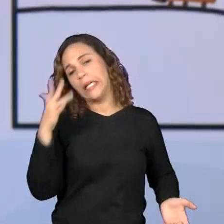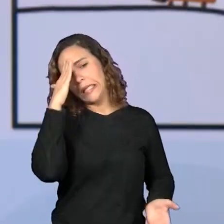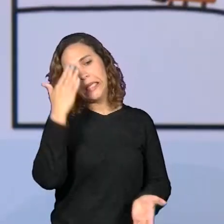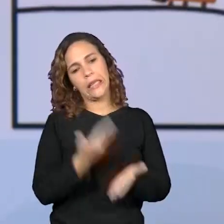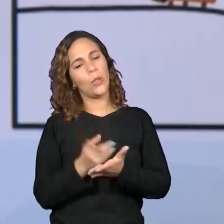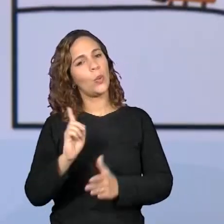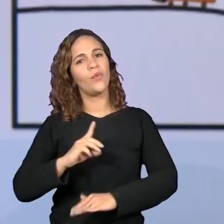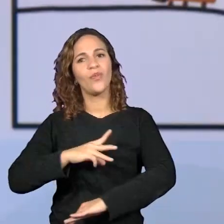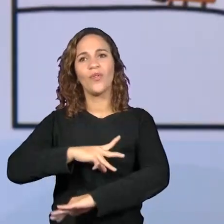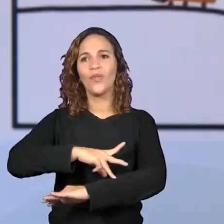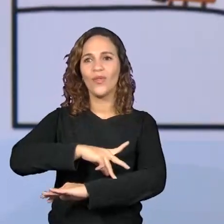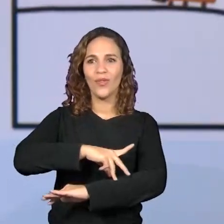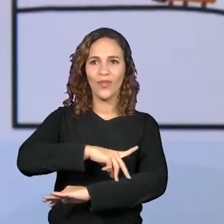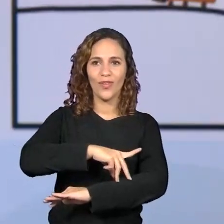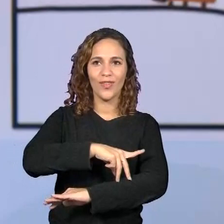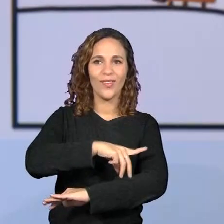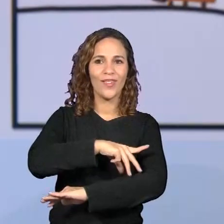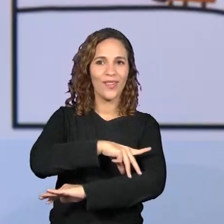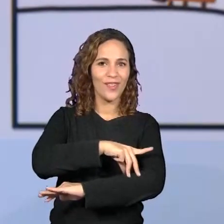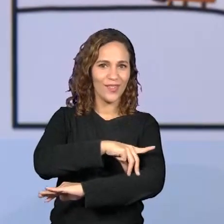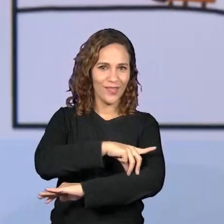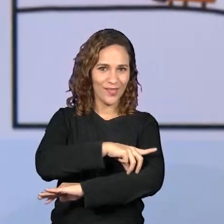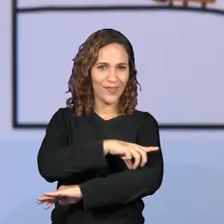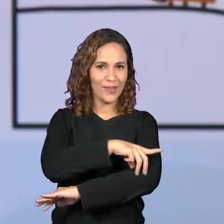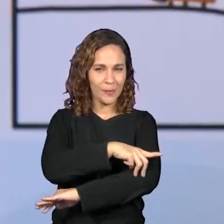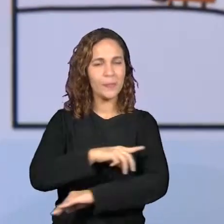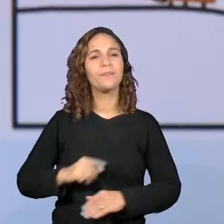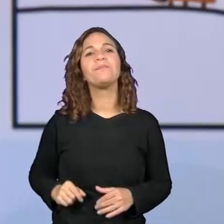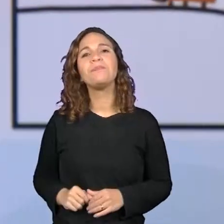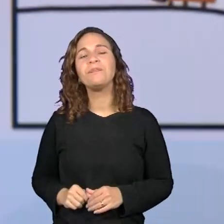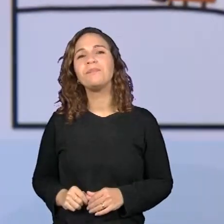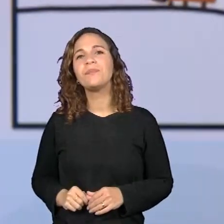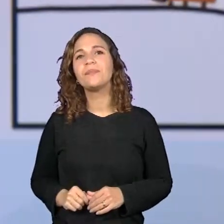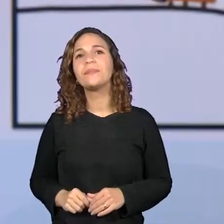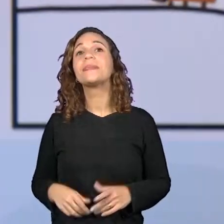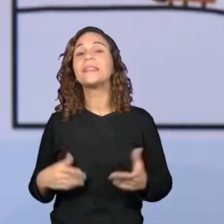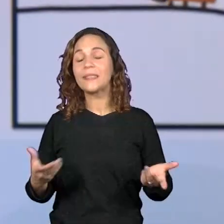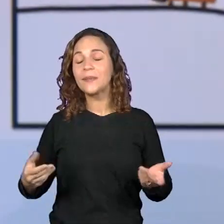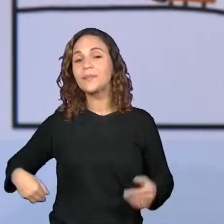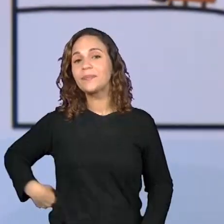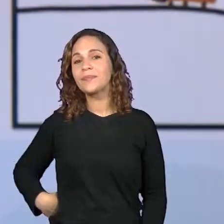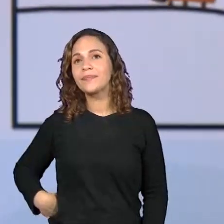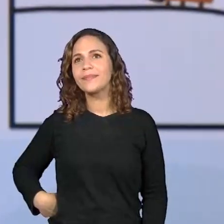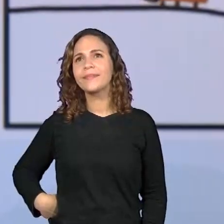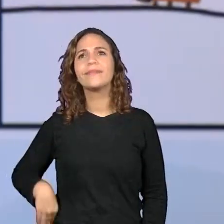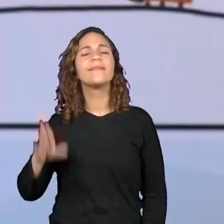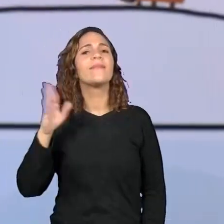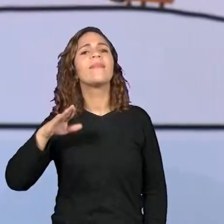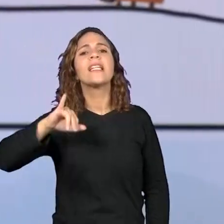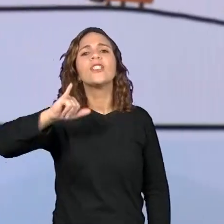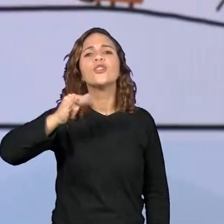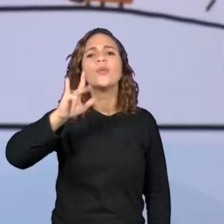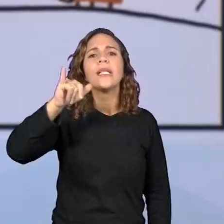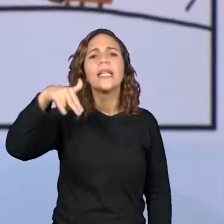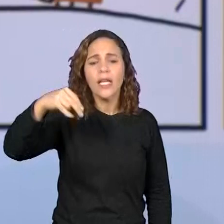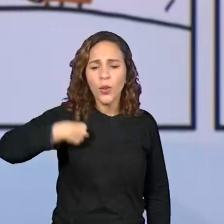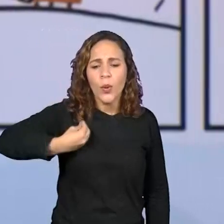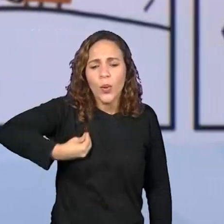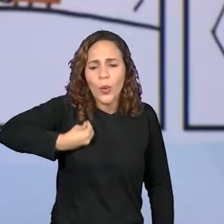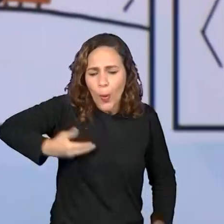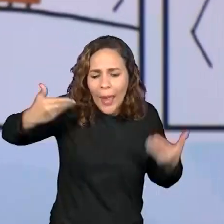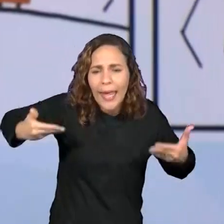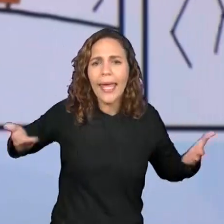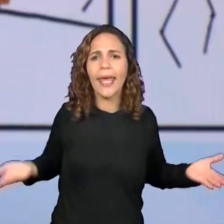em bicho-pau. Então, ela marcou um encontro com bicho-pau. Juliana, eu tô aqui.